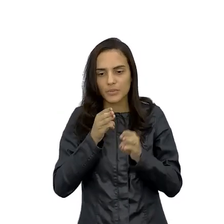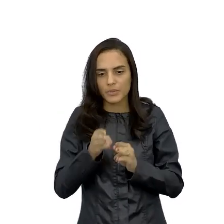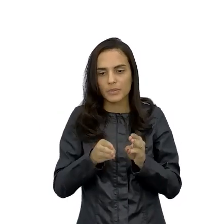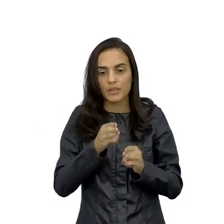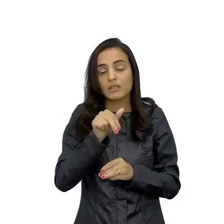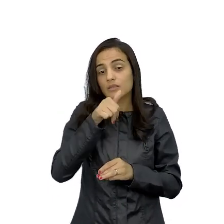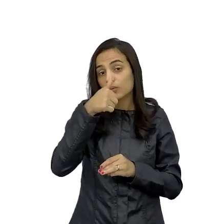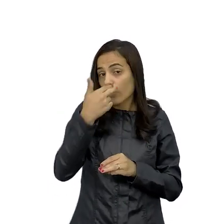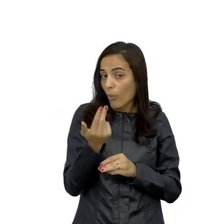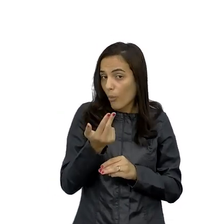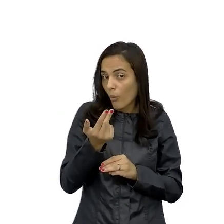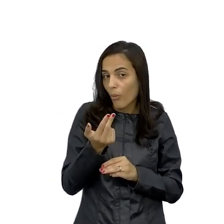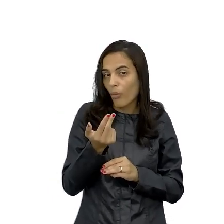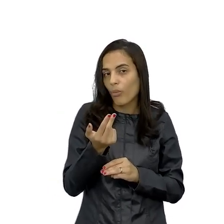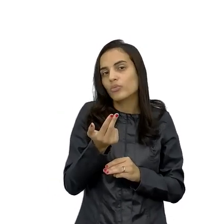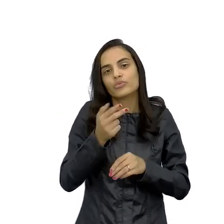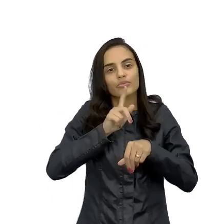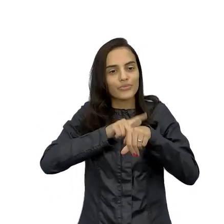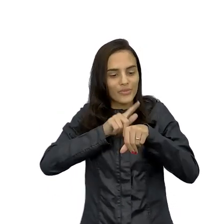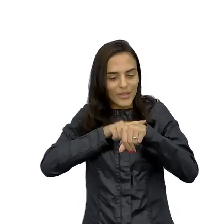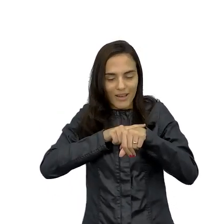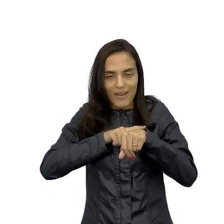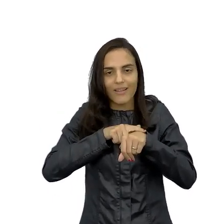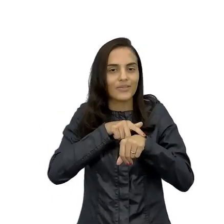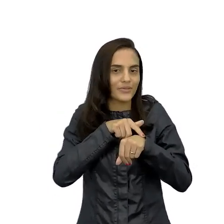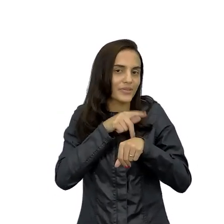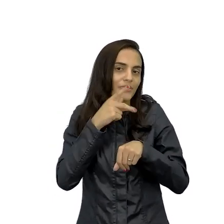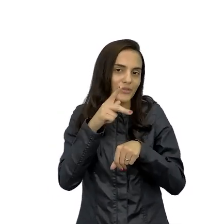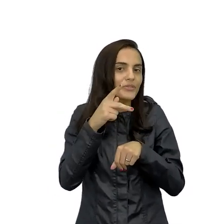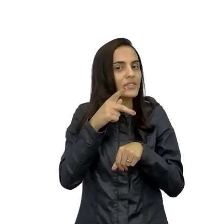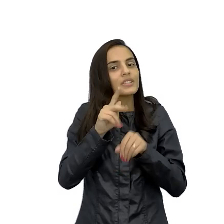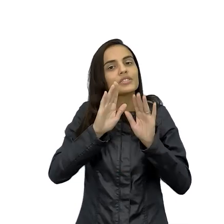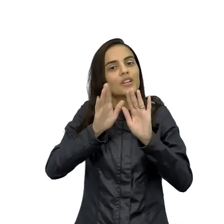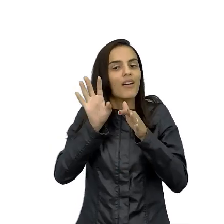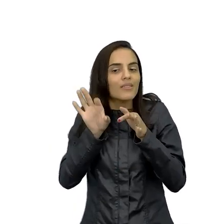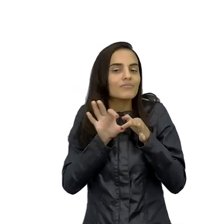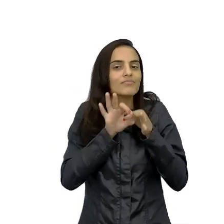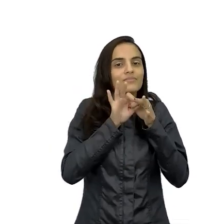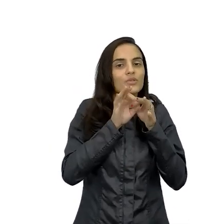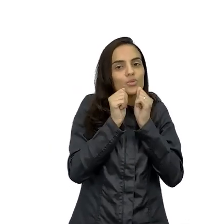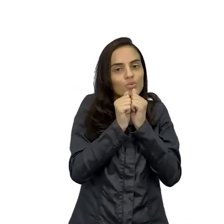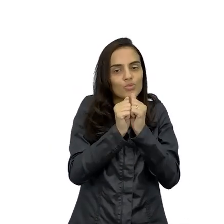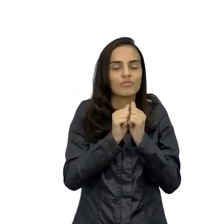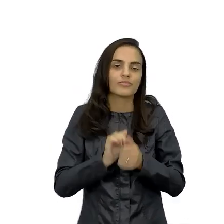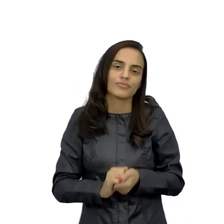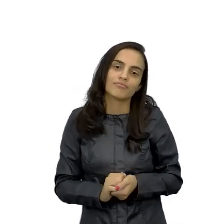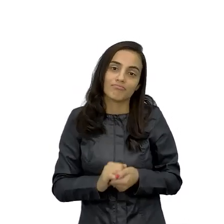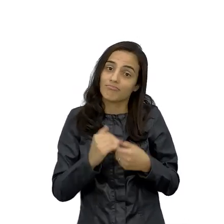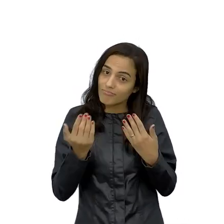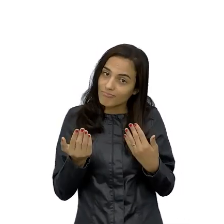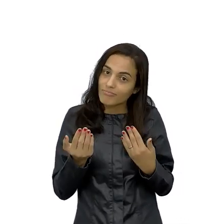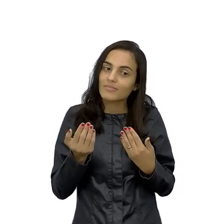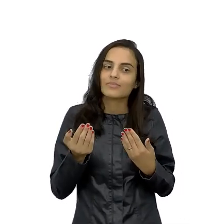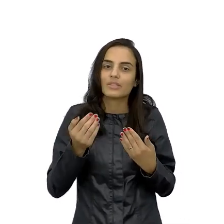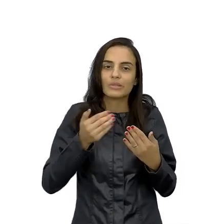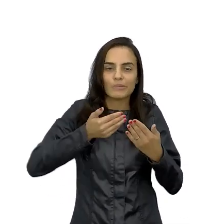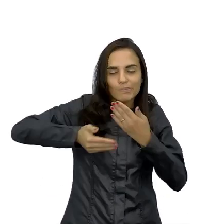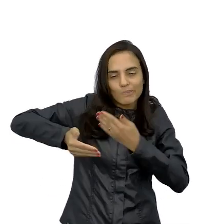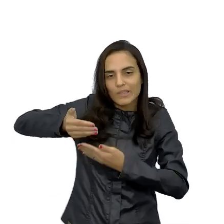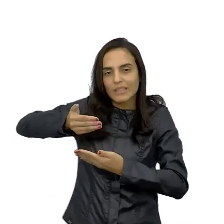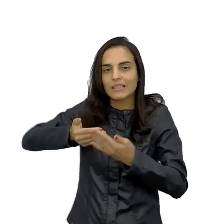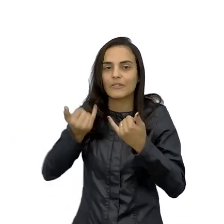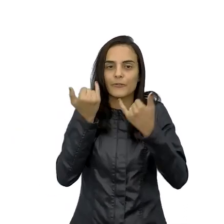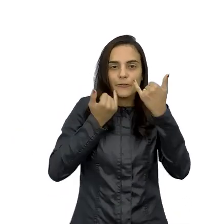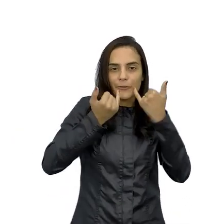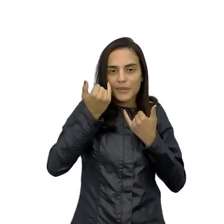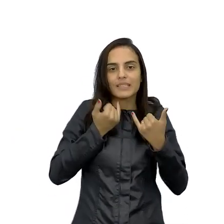ou mesmo nesses horários em que vocês estão ali reunidos com os seus pares, né? O quanto que a gente troca de informação sobre